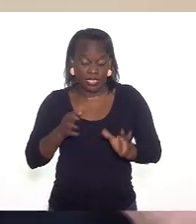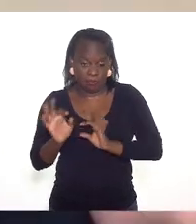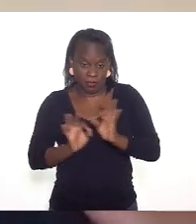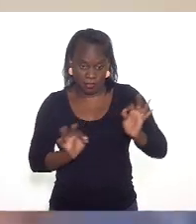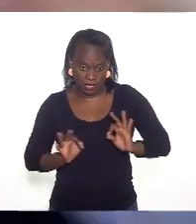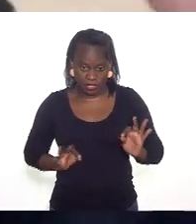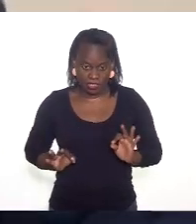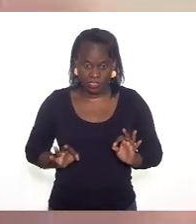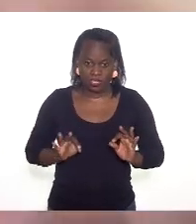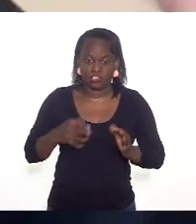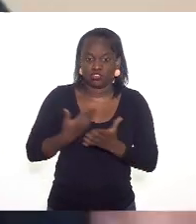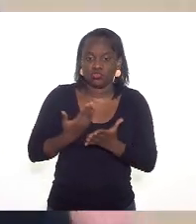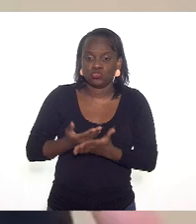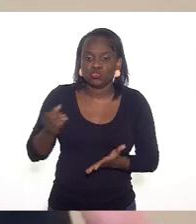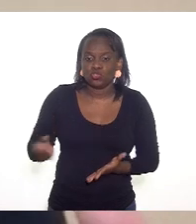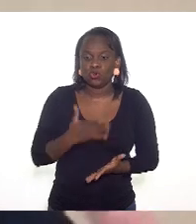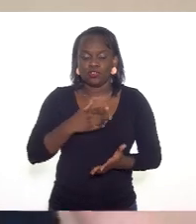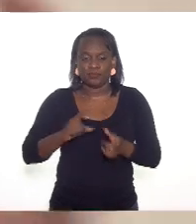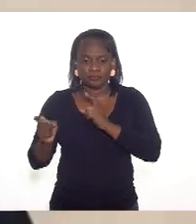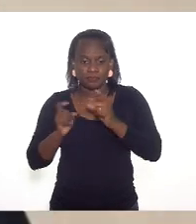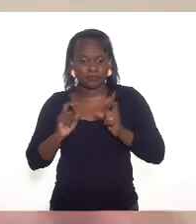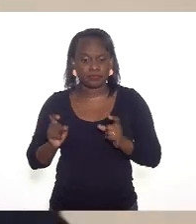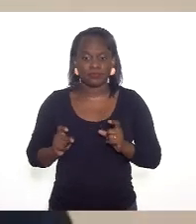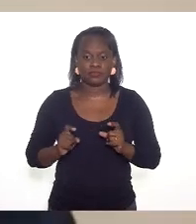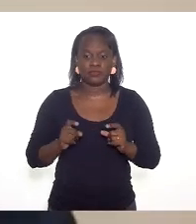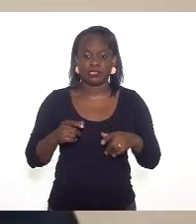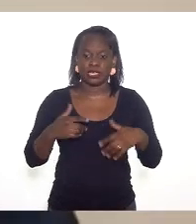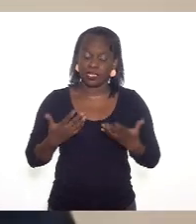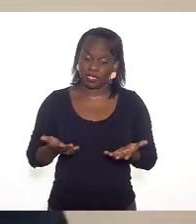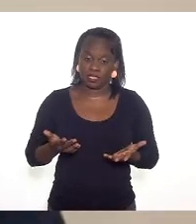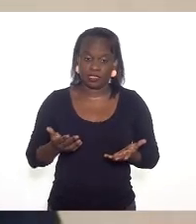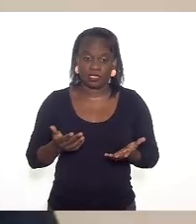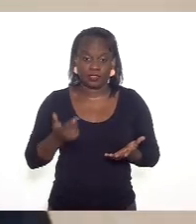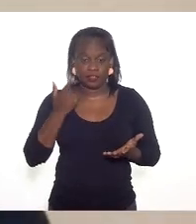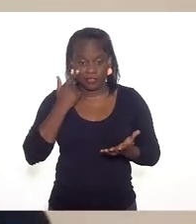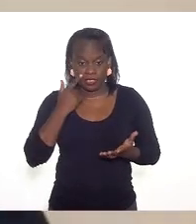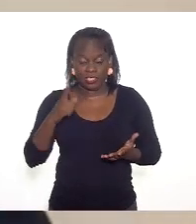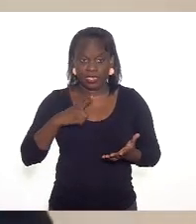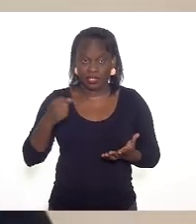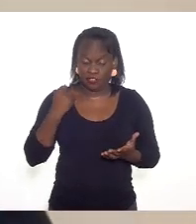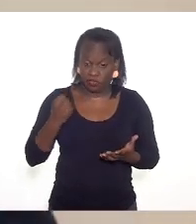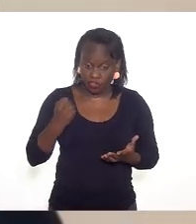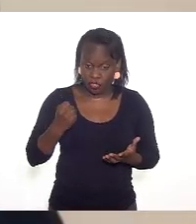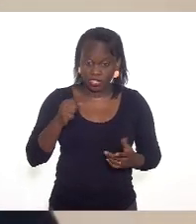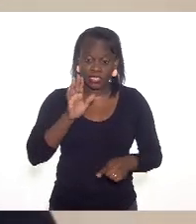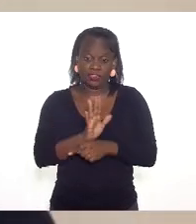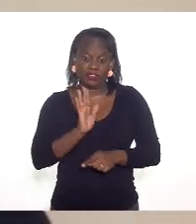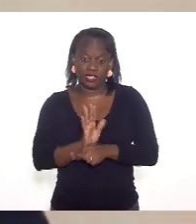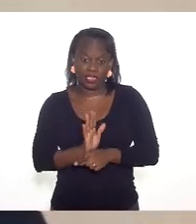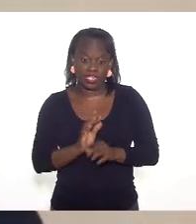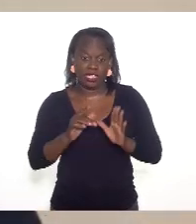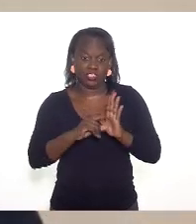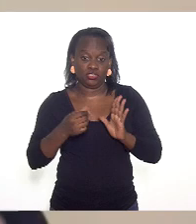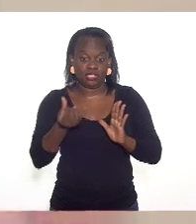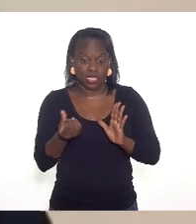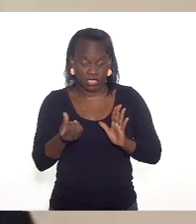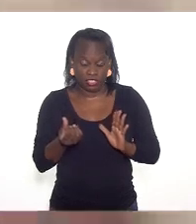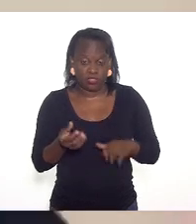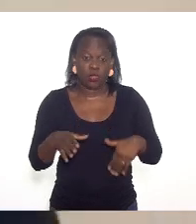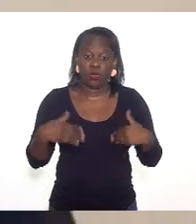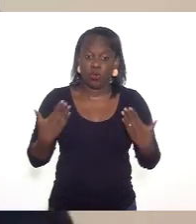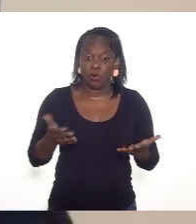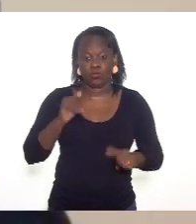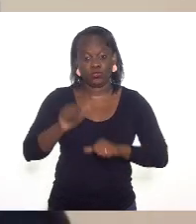aqui é um estudo novo para a gente debater, ou para que a gente tenha força para defender o artigo 6, parágrafo 1º,